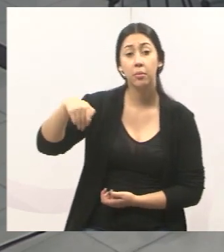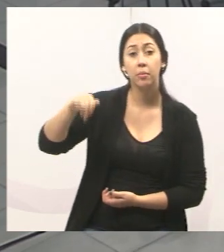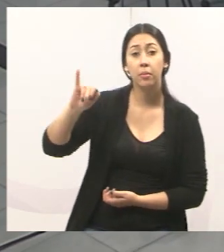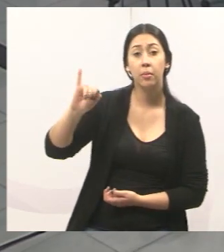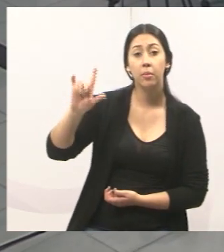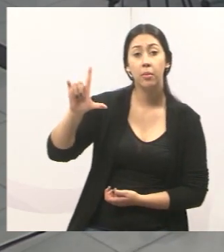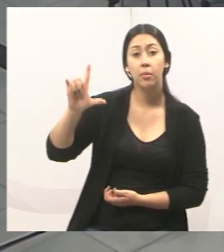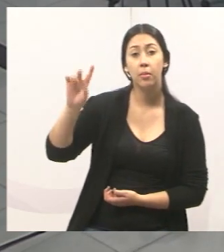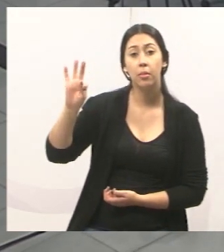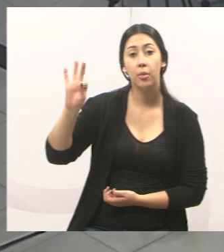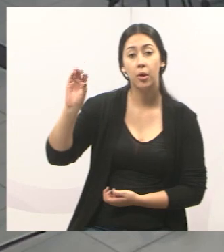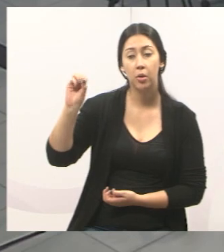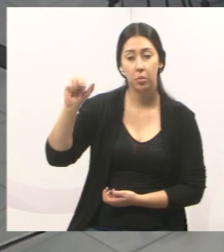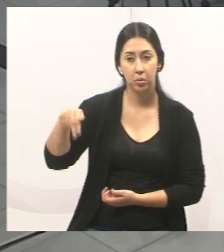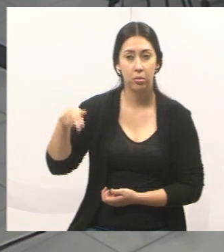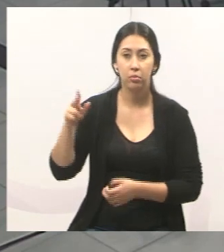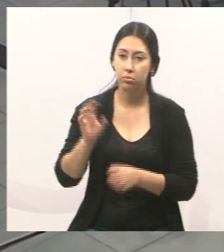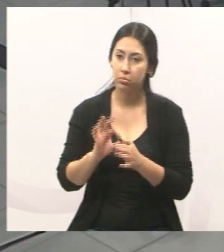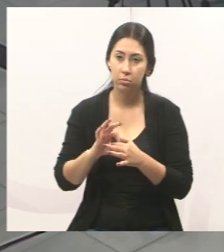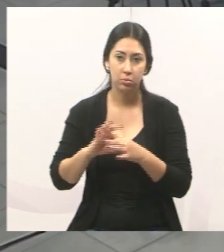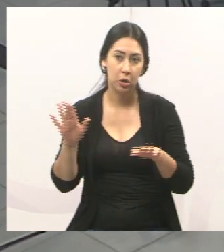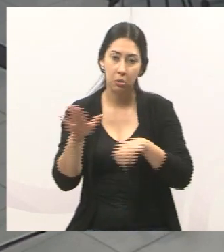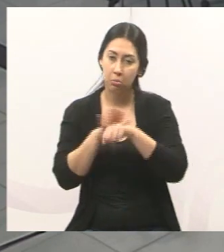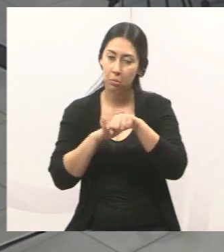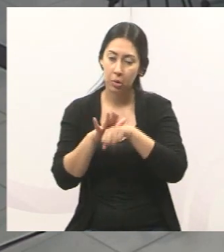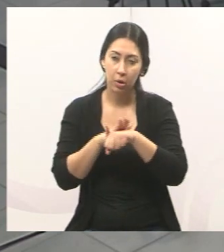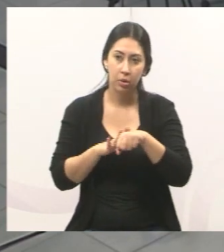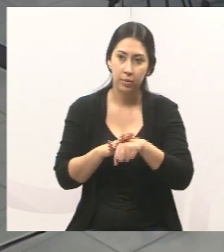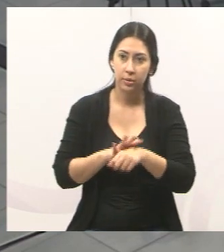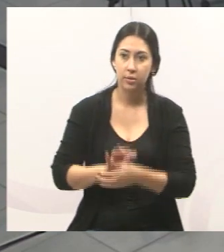em apreciação, em discussão.